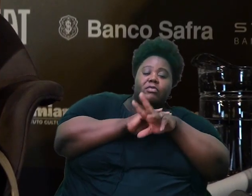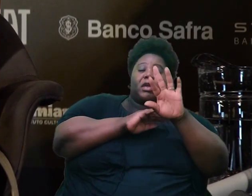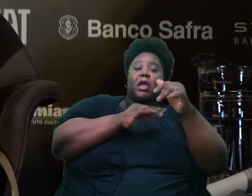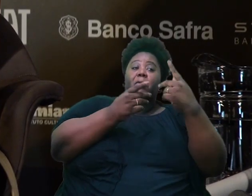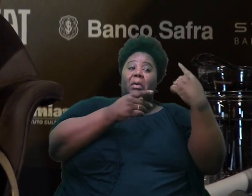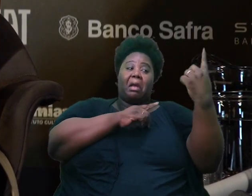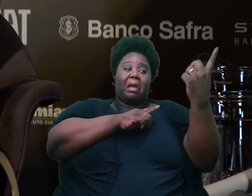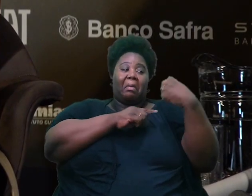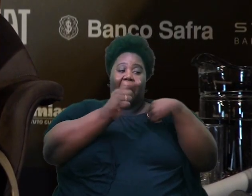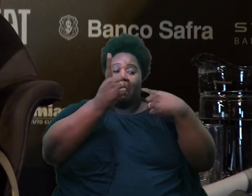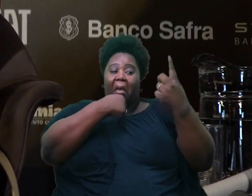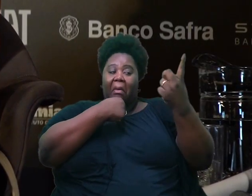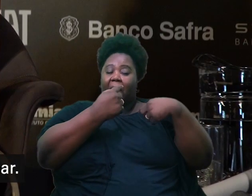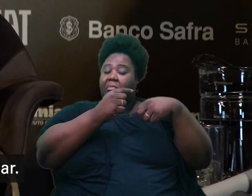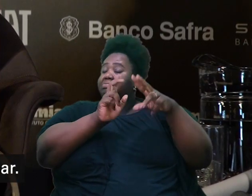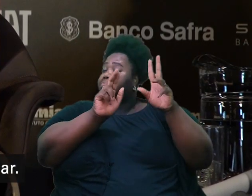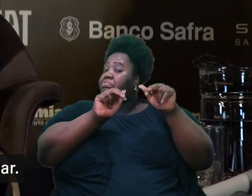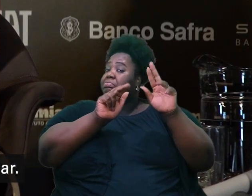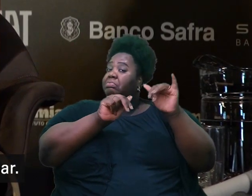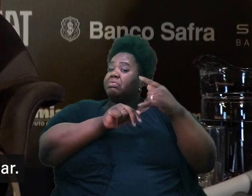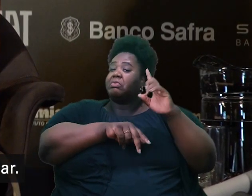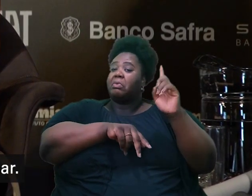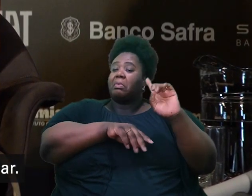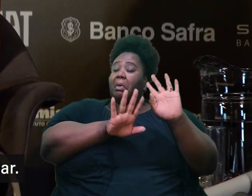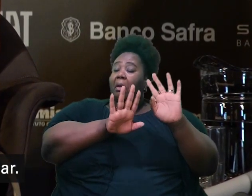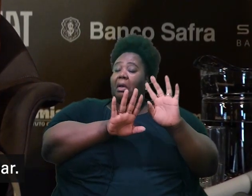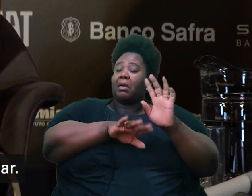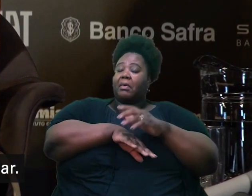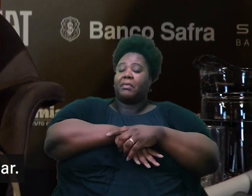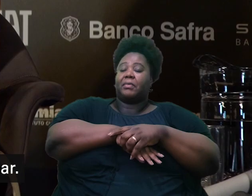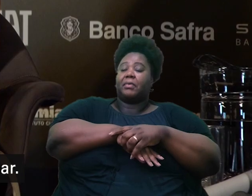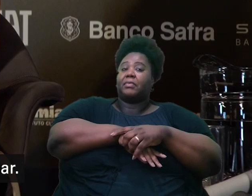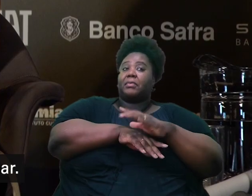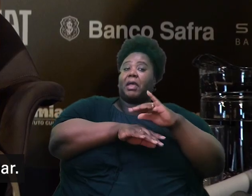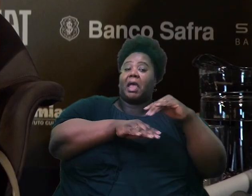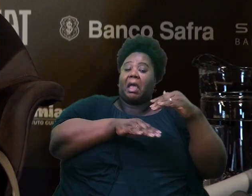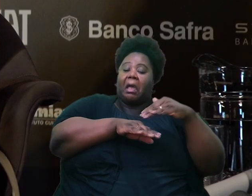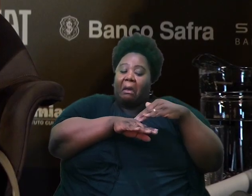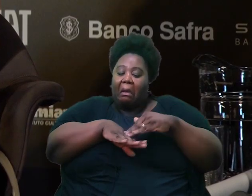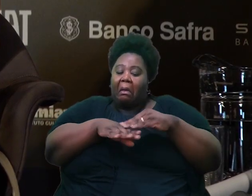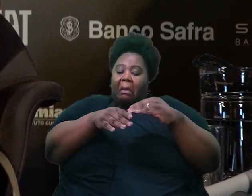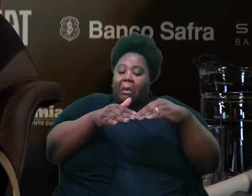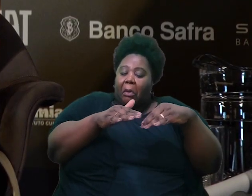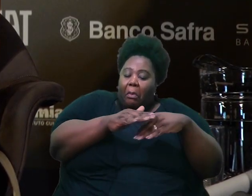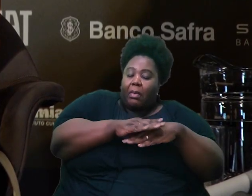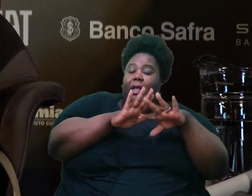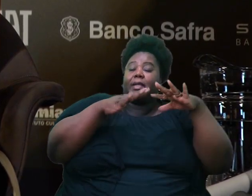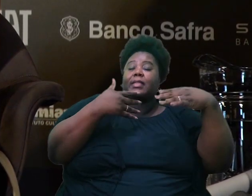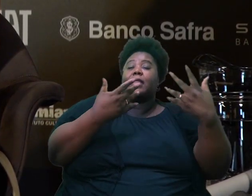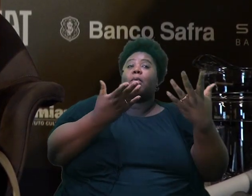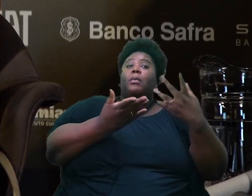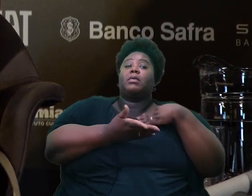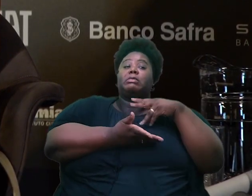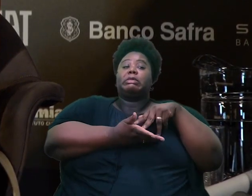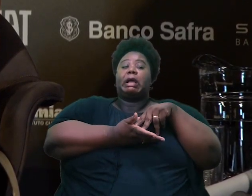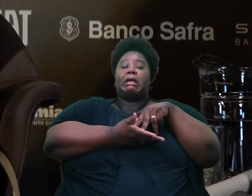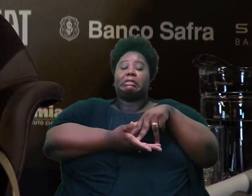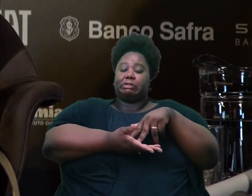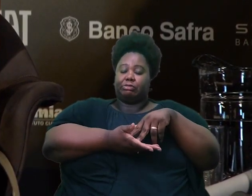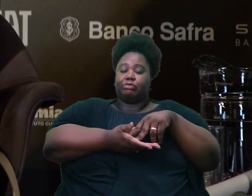subjugar. Eu nunca me deixei humilhar. Então, quando você